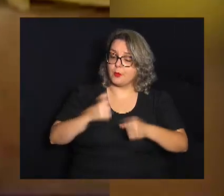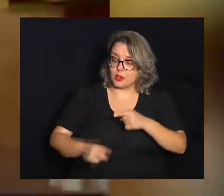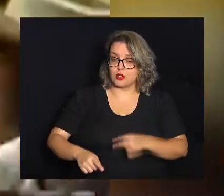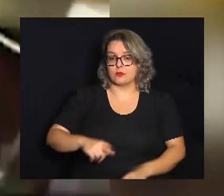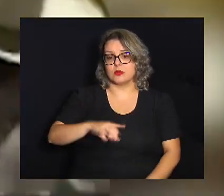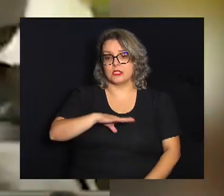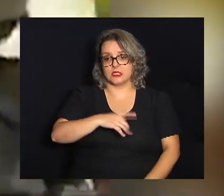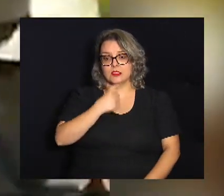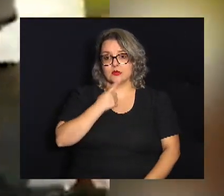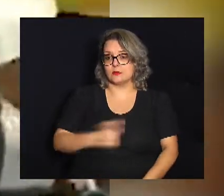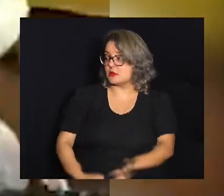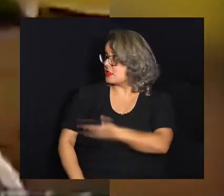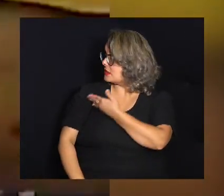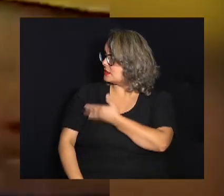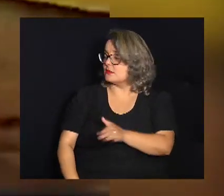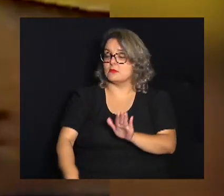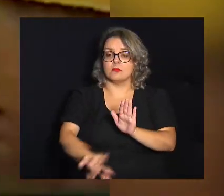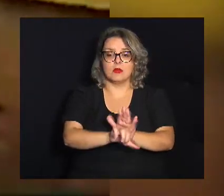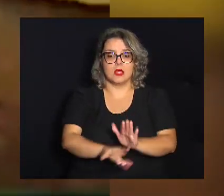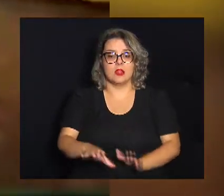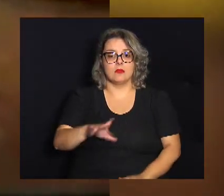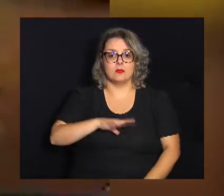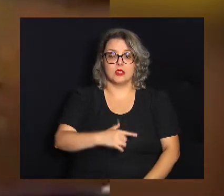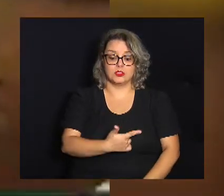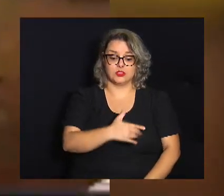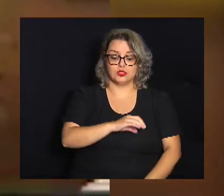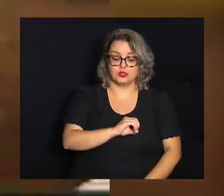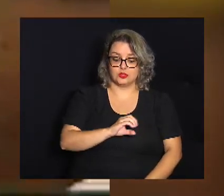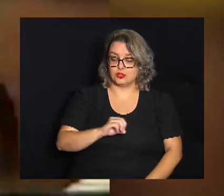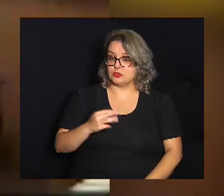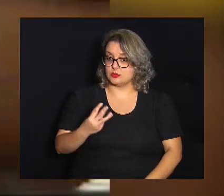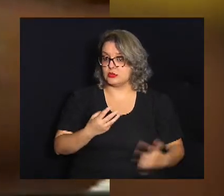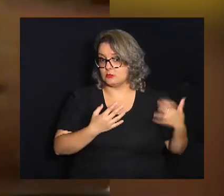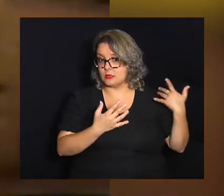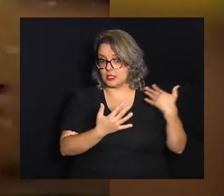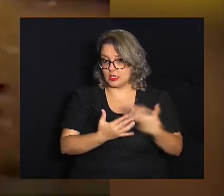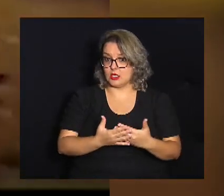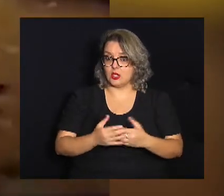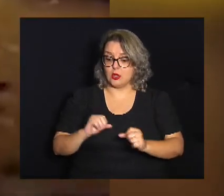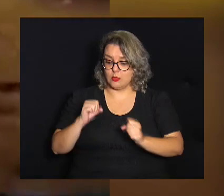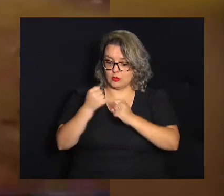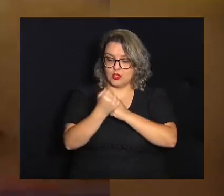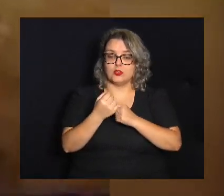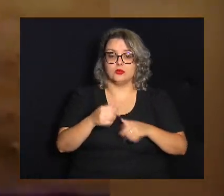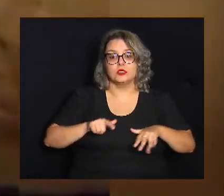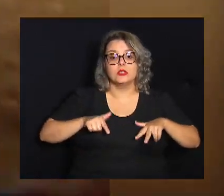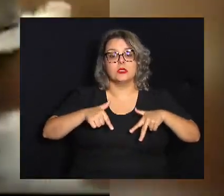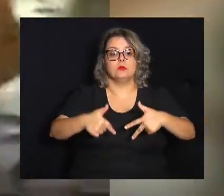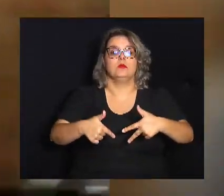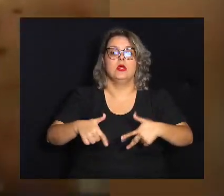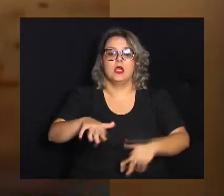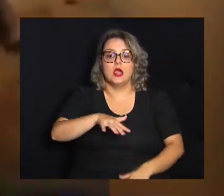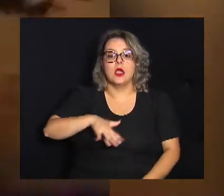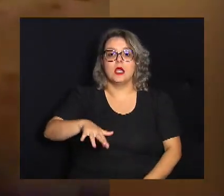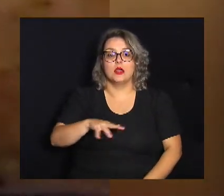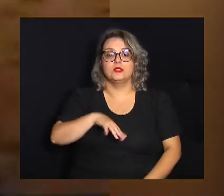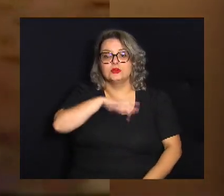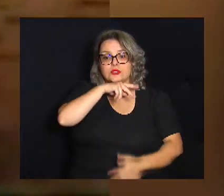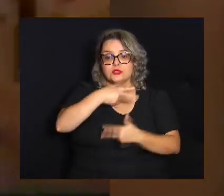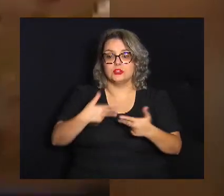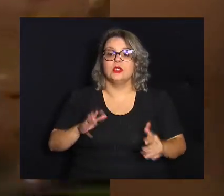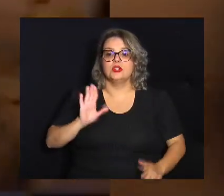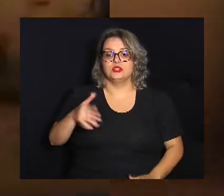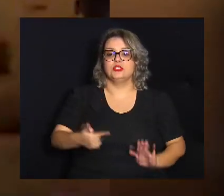meio de uma lei municipal desde 2003. Protetores e ativistas ligados à causa animal já se